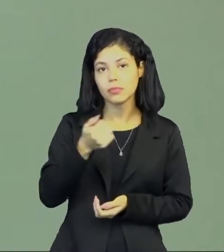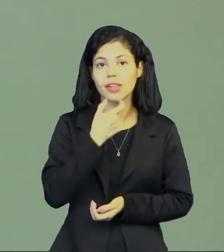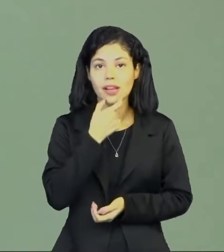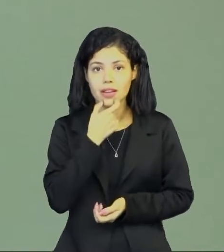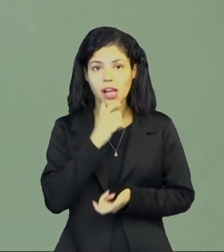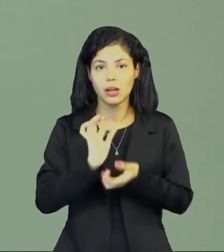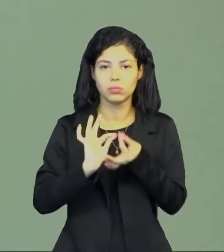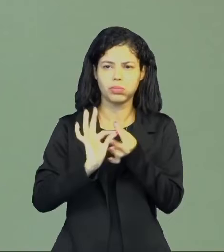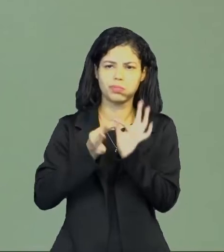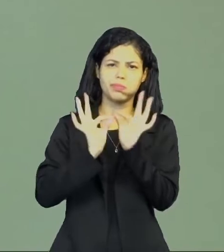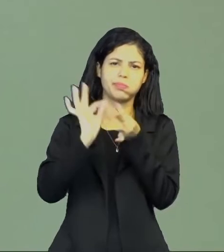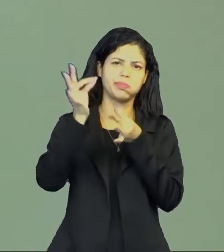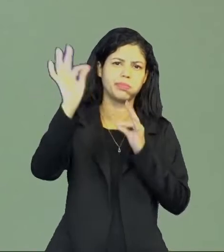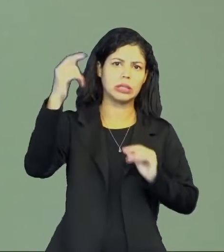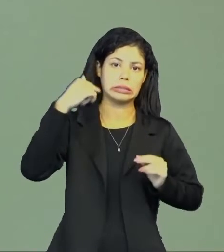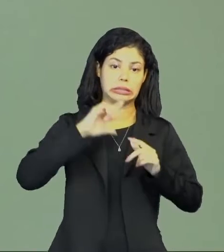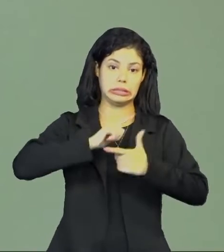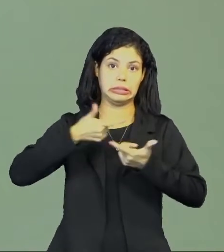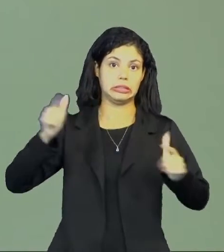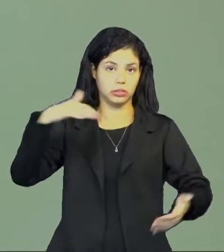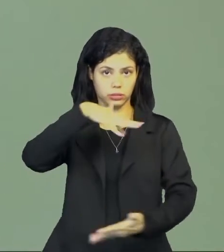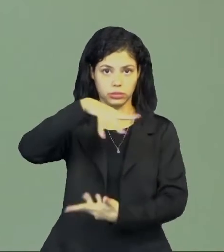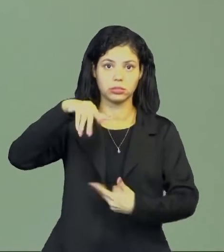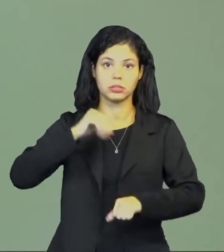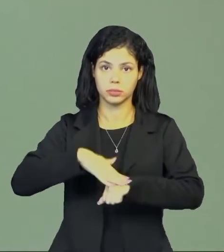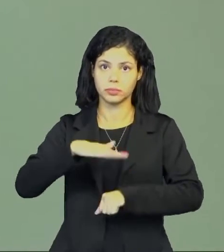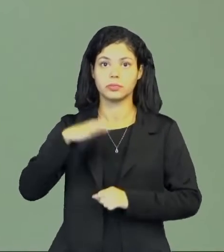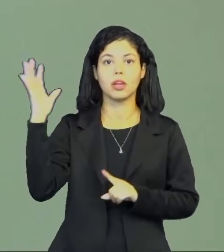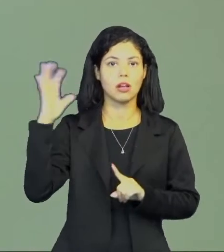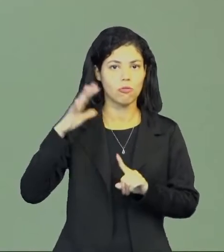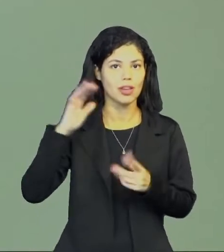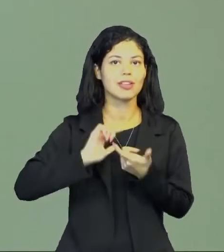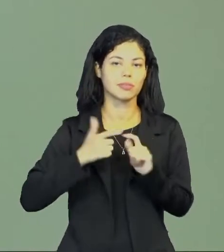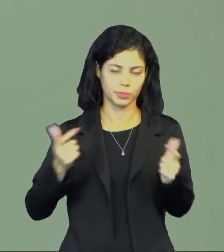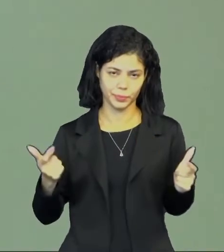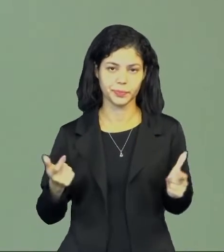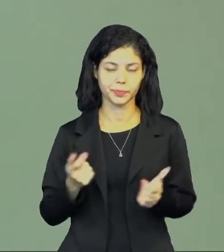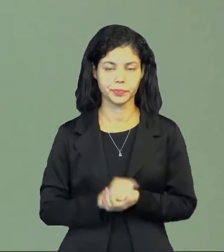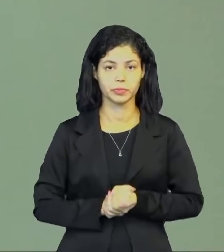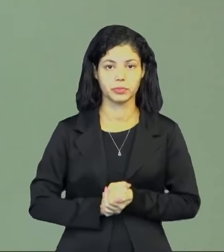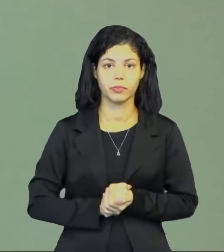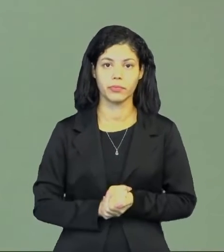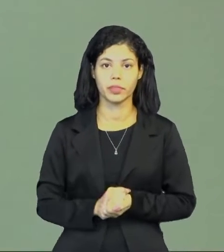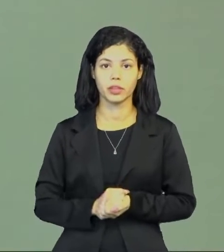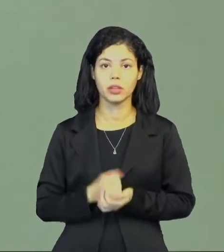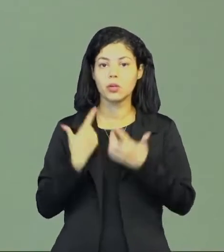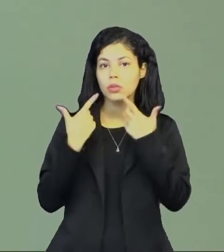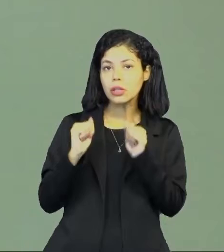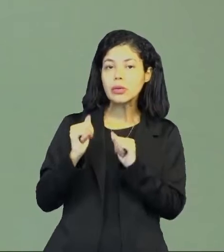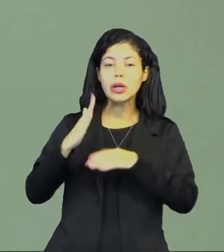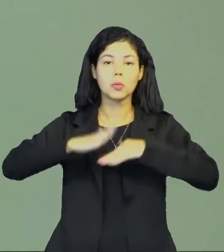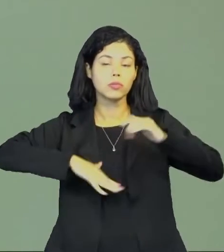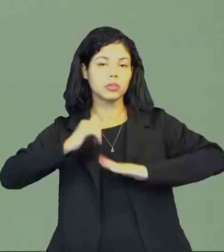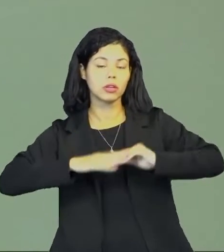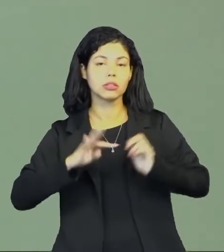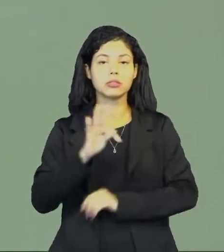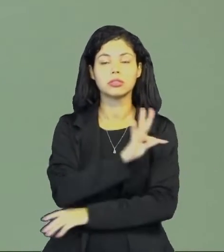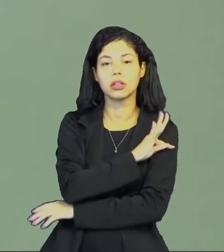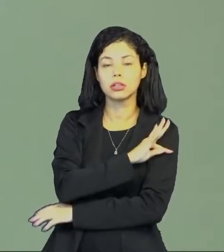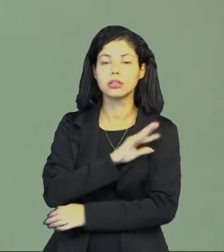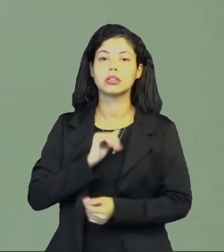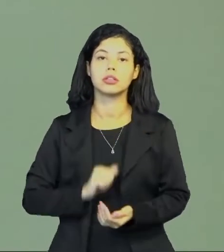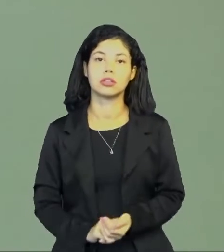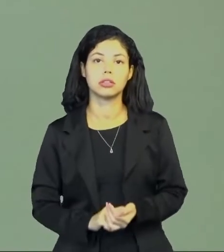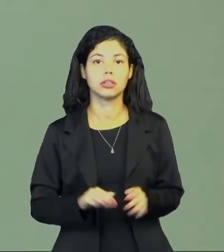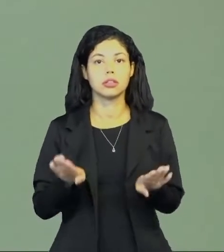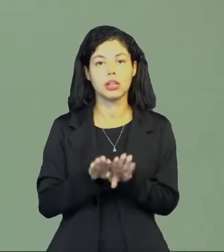um alcance mais global, né? Ele tem uma influência maior, né? Como língua profissional técnica, como língua